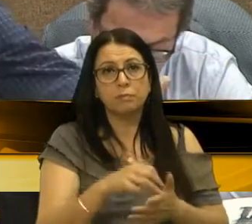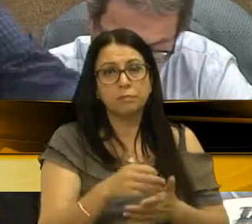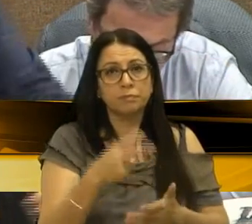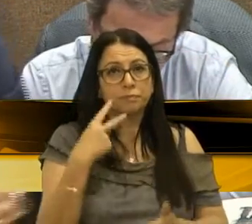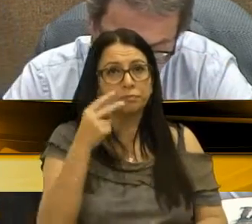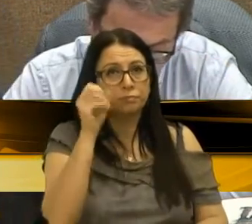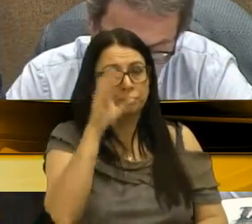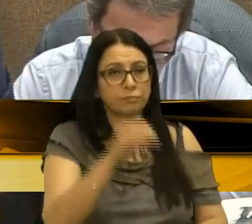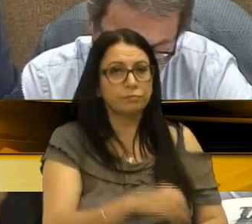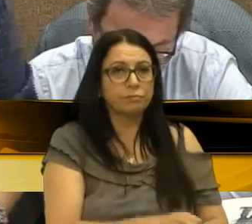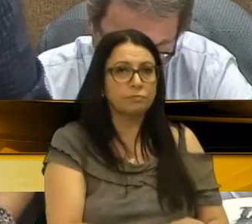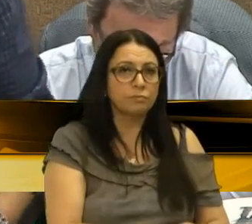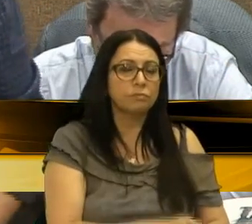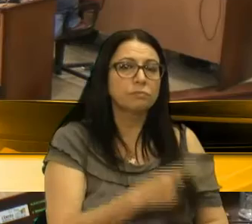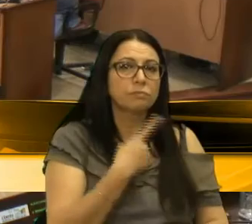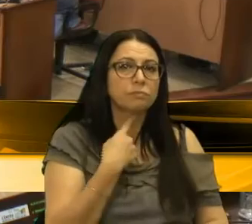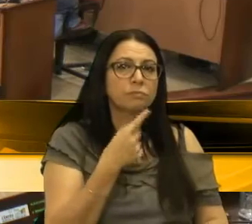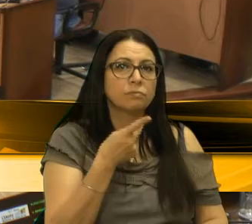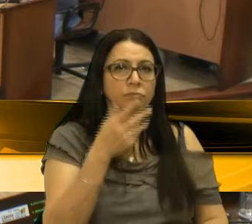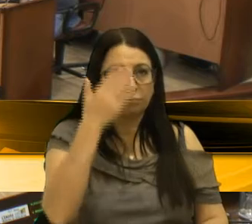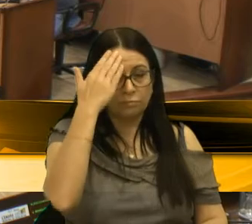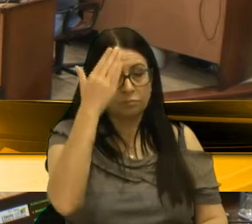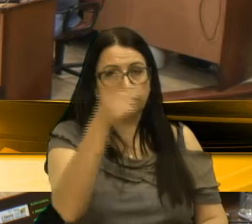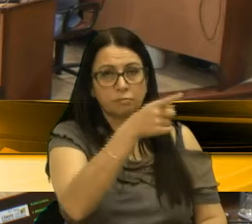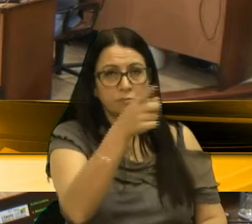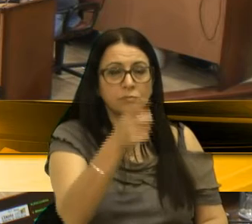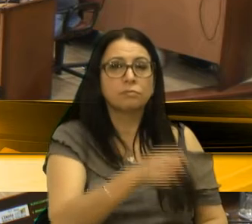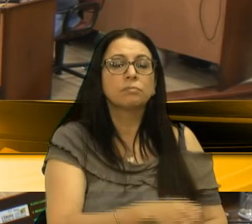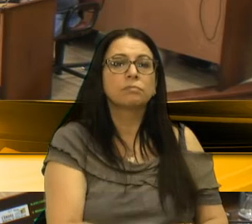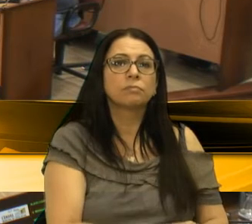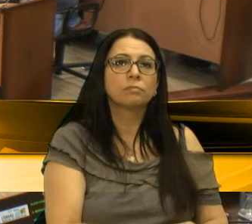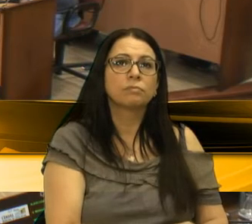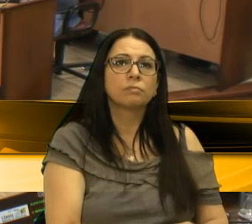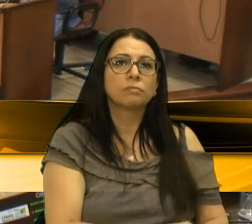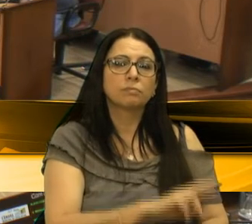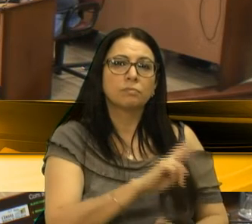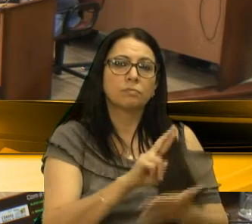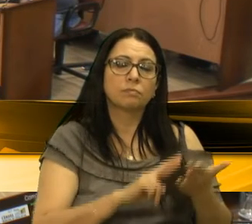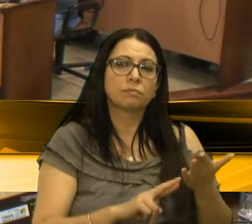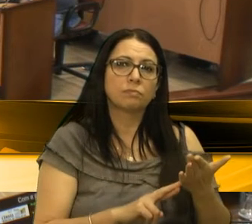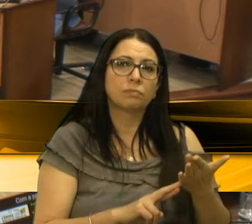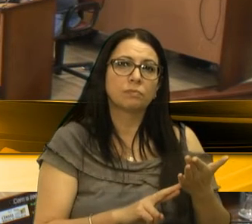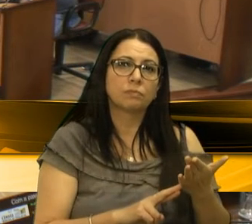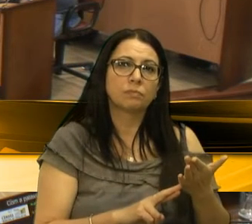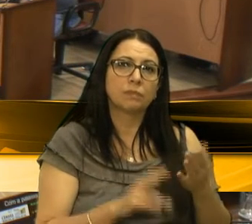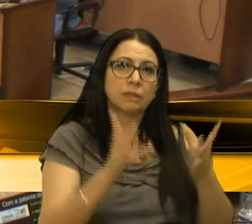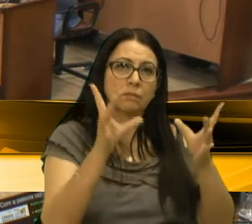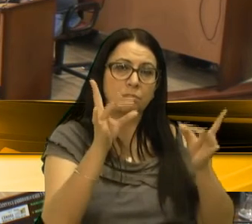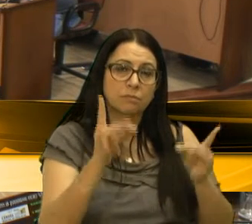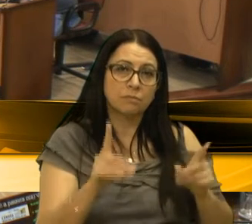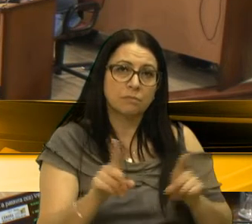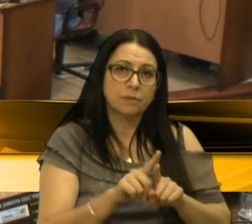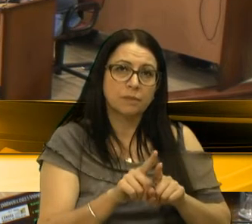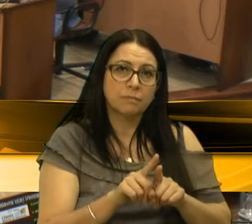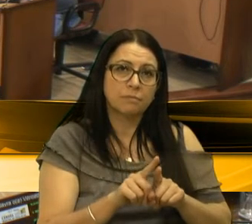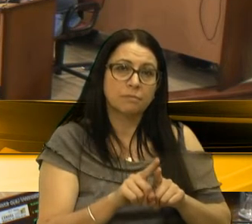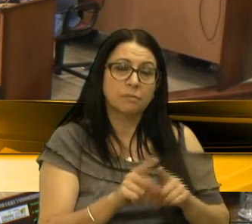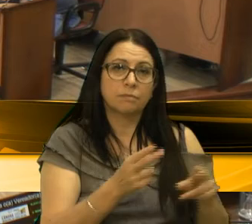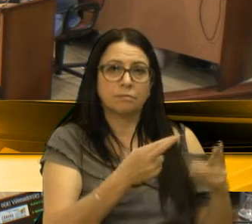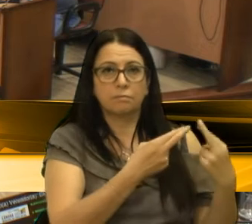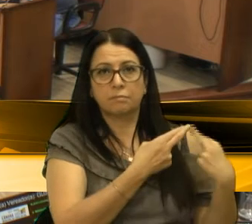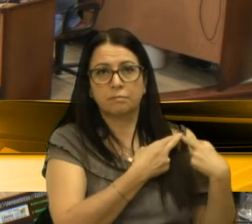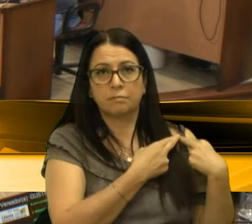vereador Fiuza, a sua parte. Gostaria apenas de agradecer a Vossa Excelência pelo relatório e explicitar também que a